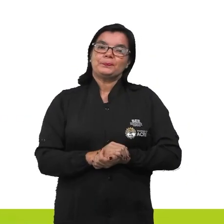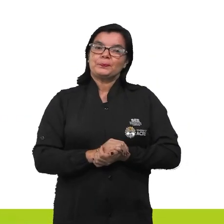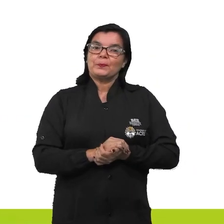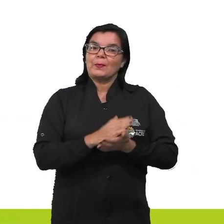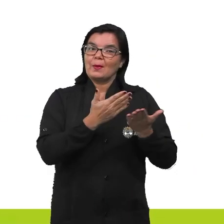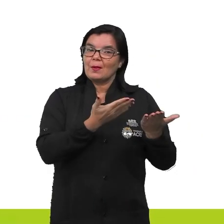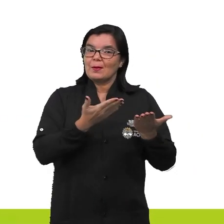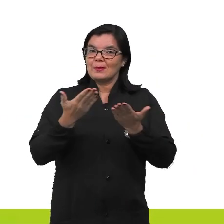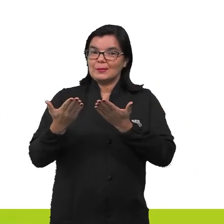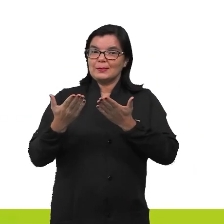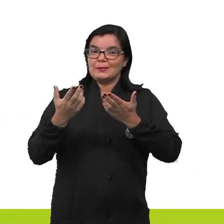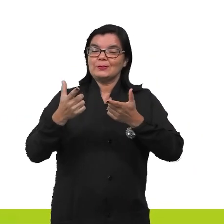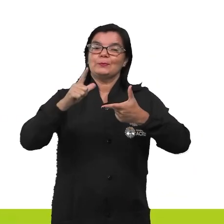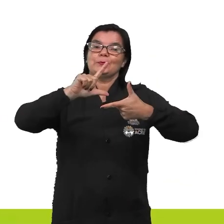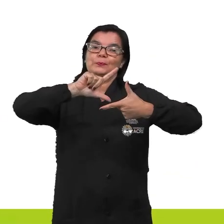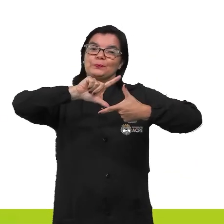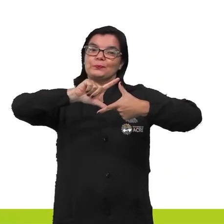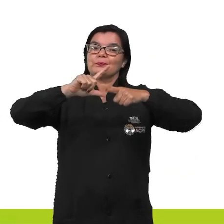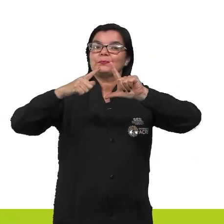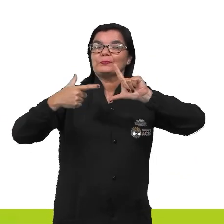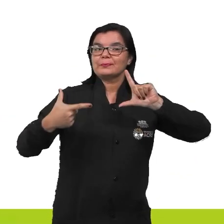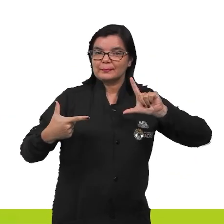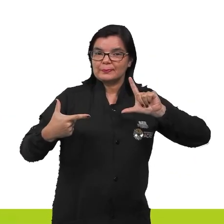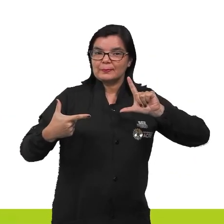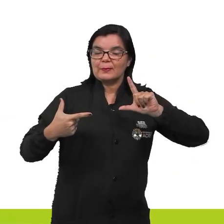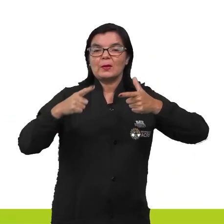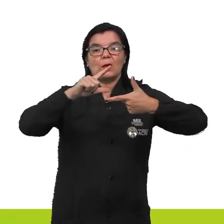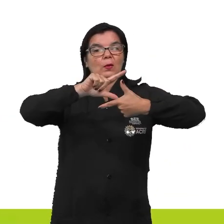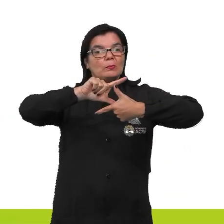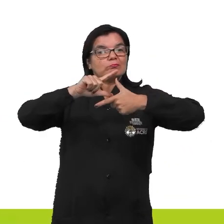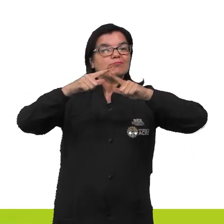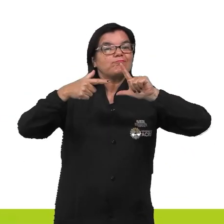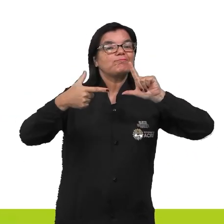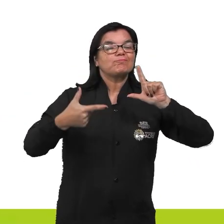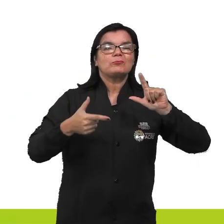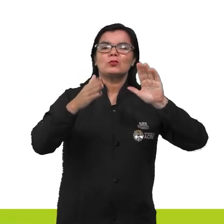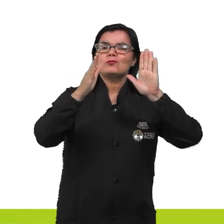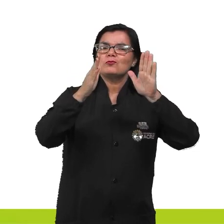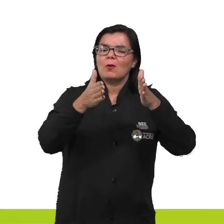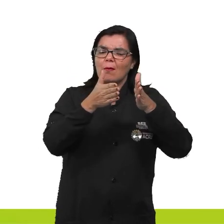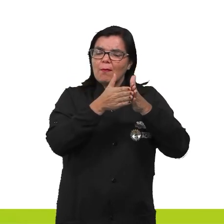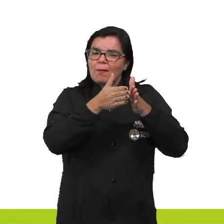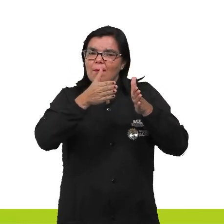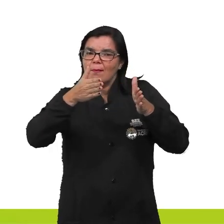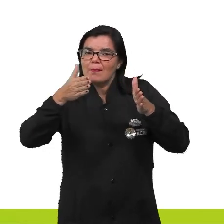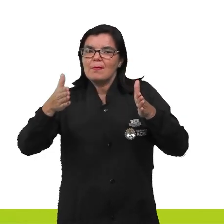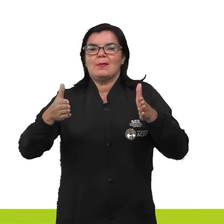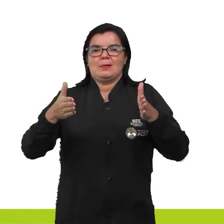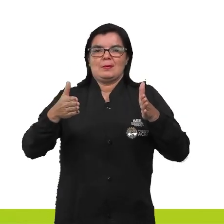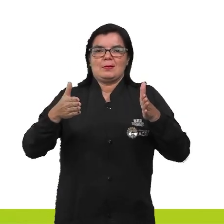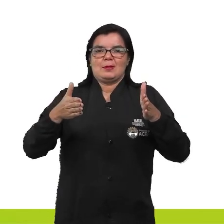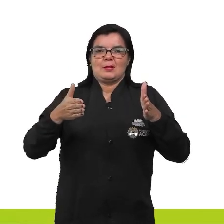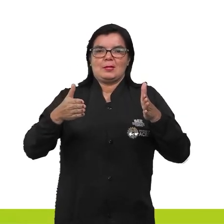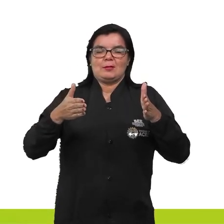olha aí, o modernismo. O modernismo, ele já é uma fase mais de